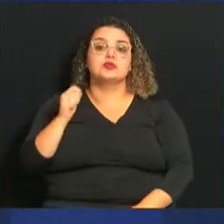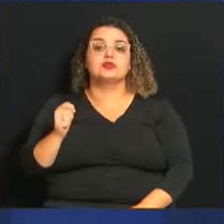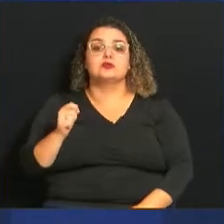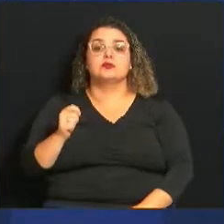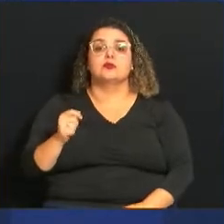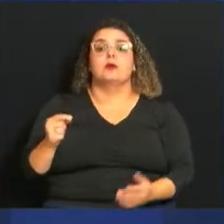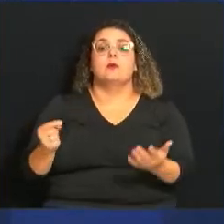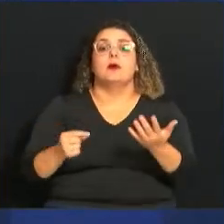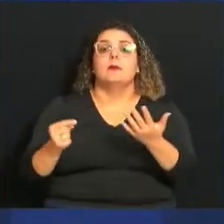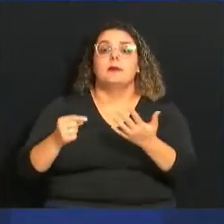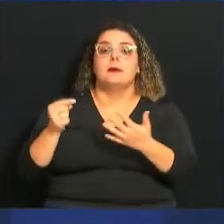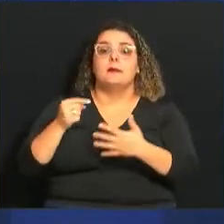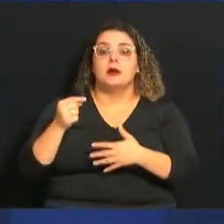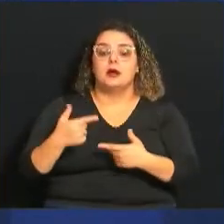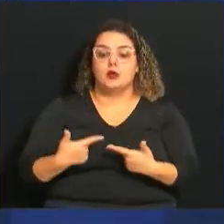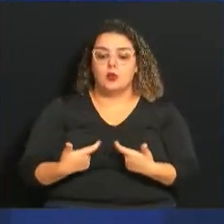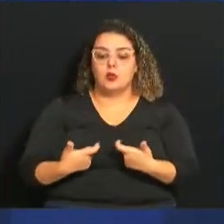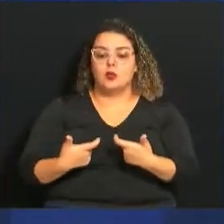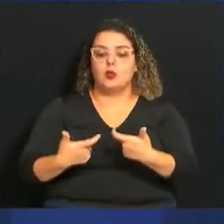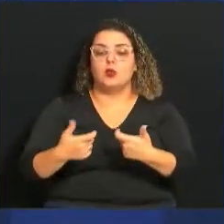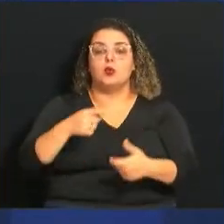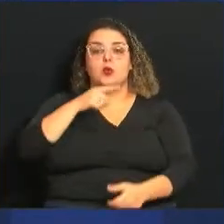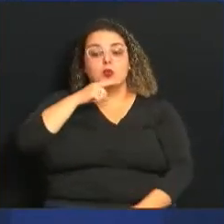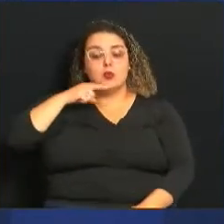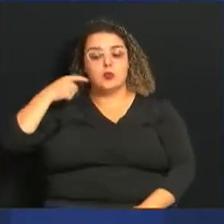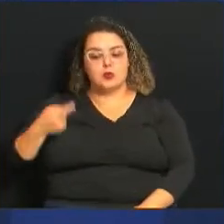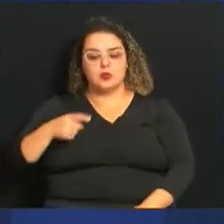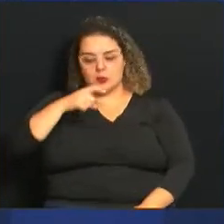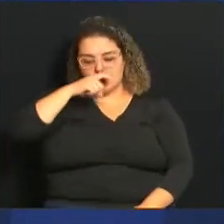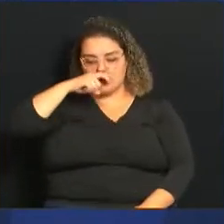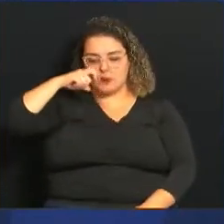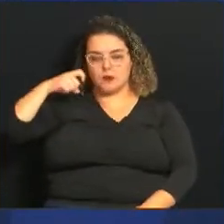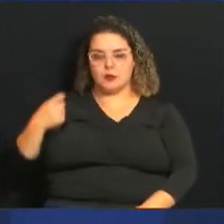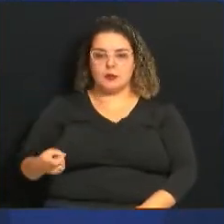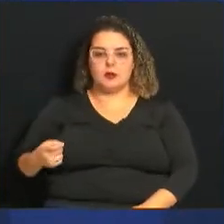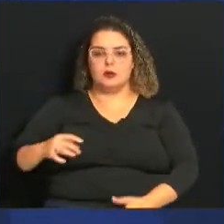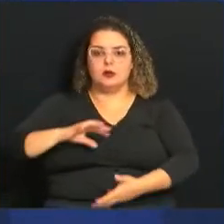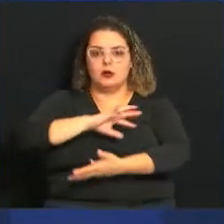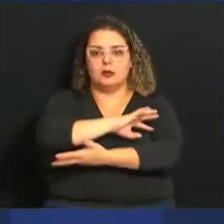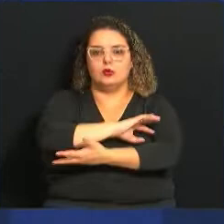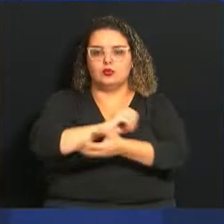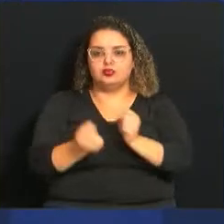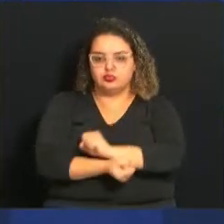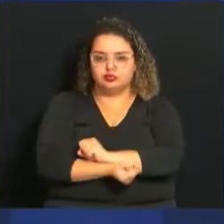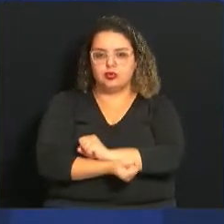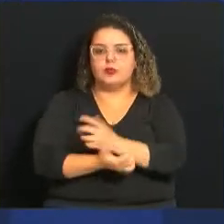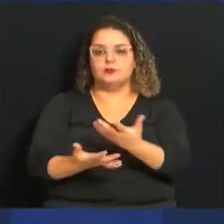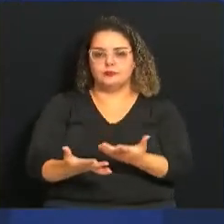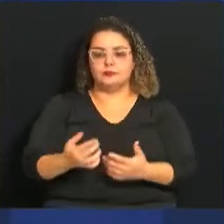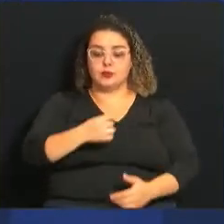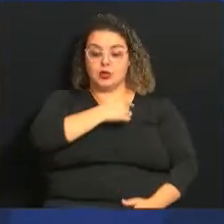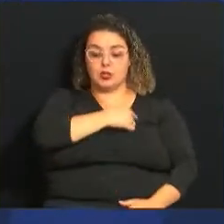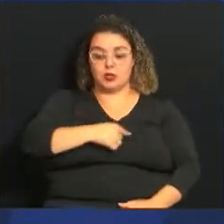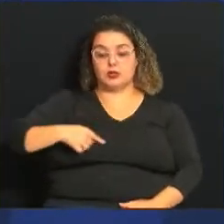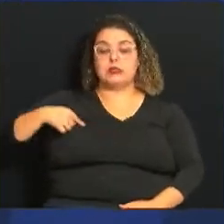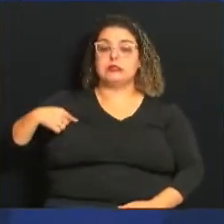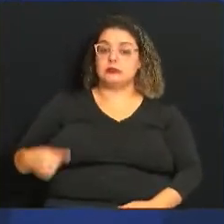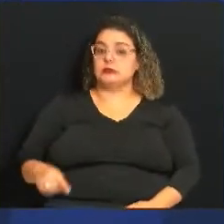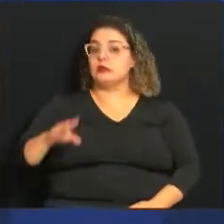apontou a guerra Rússia-Ucrânia e o lockdown nas maiores cidades da China como as